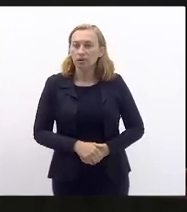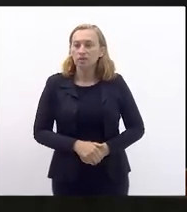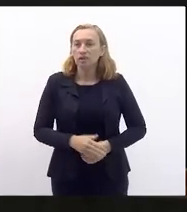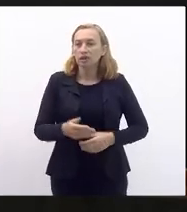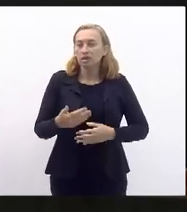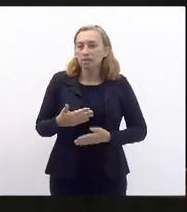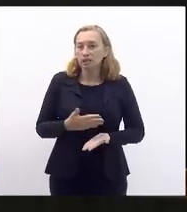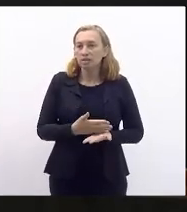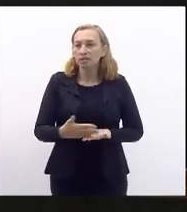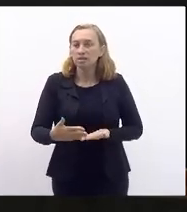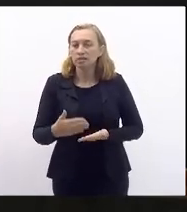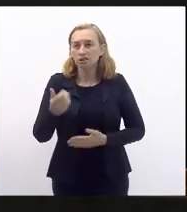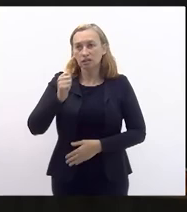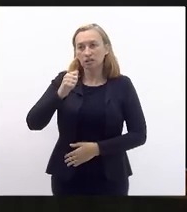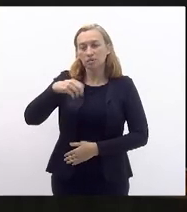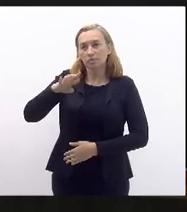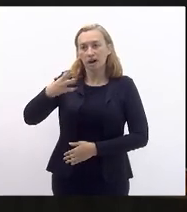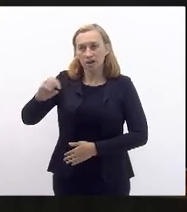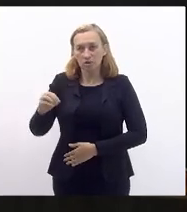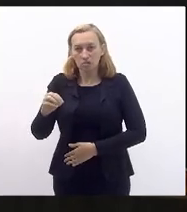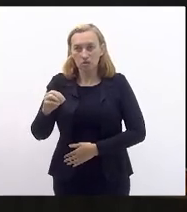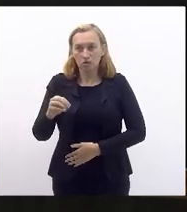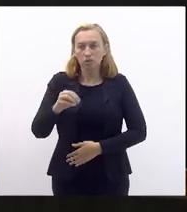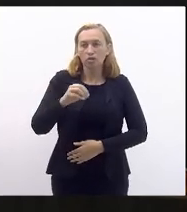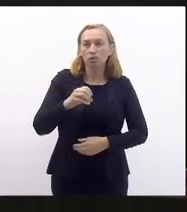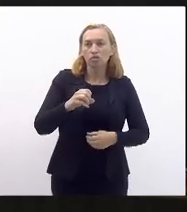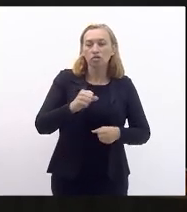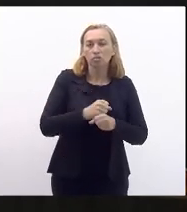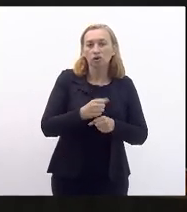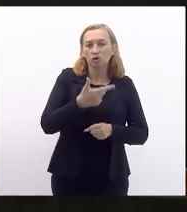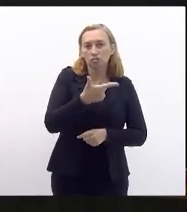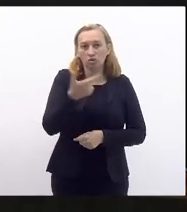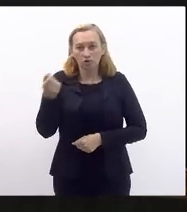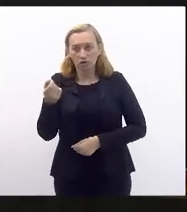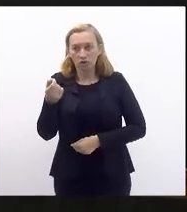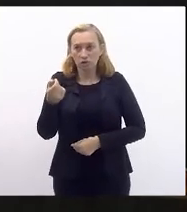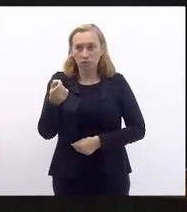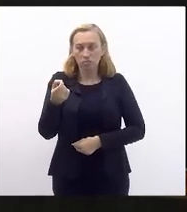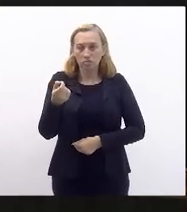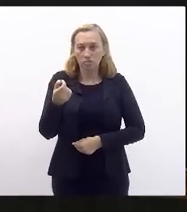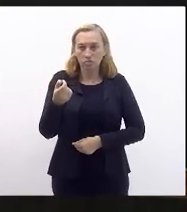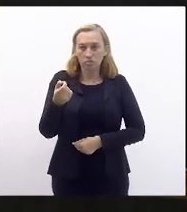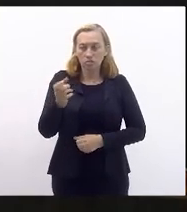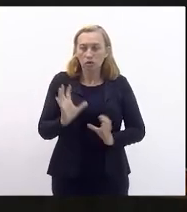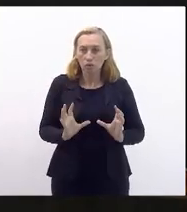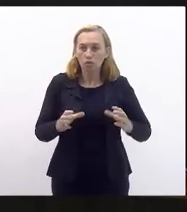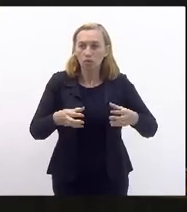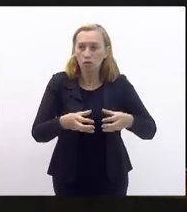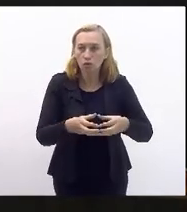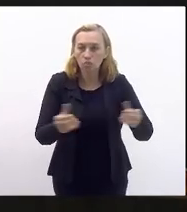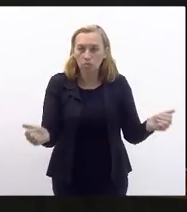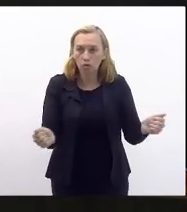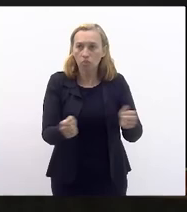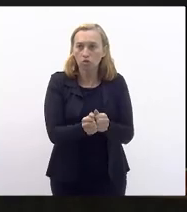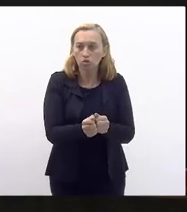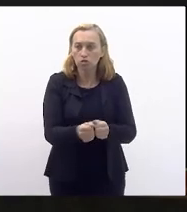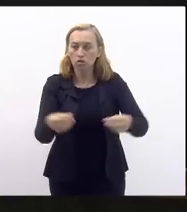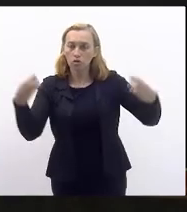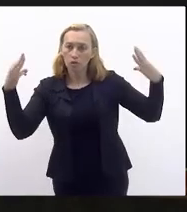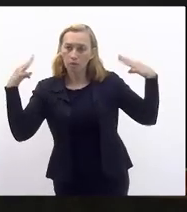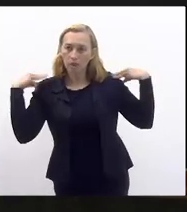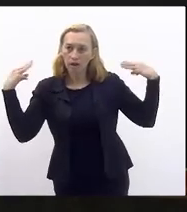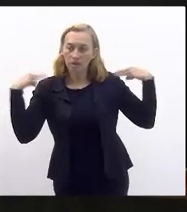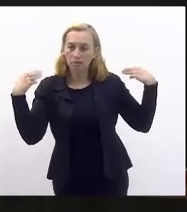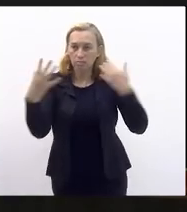partir de março que desde março de 2020 um comando conjunto com a Marinha do Brasil